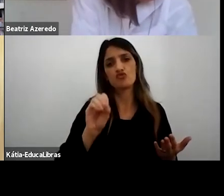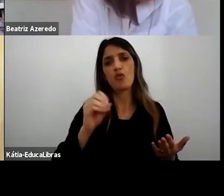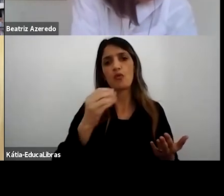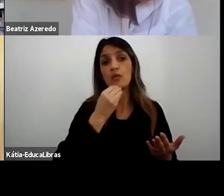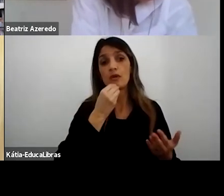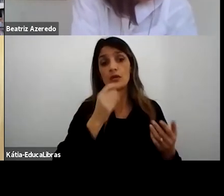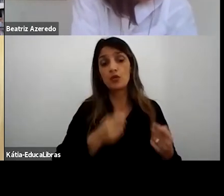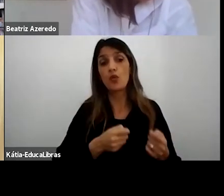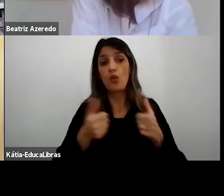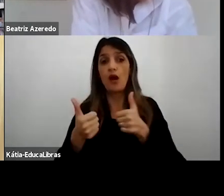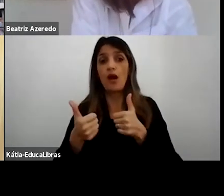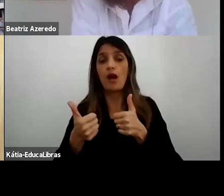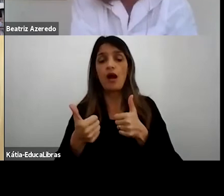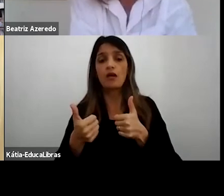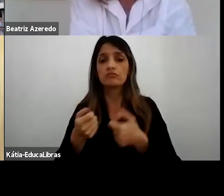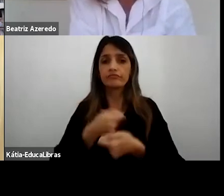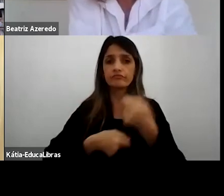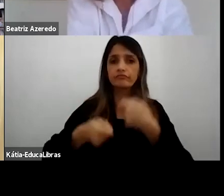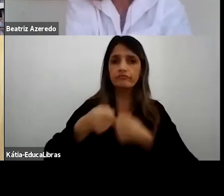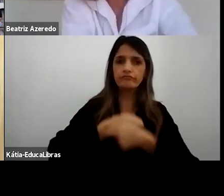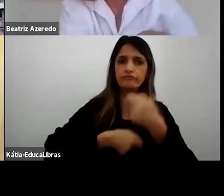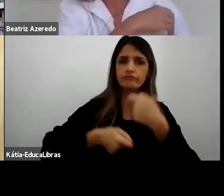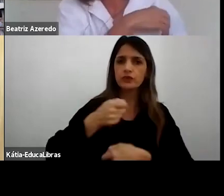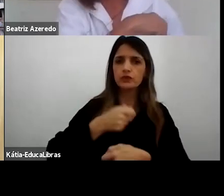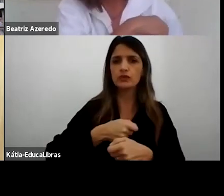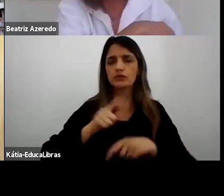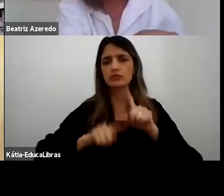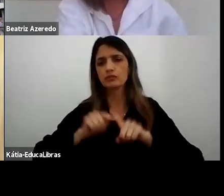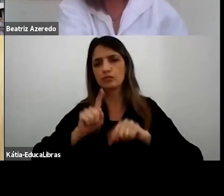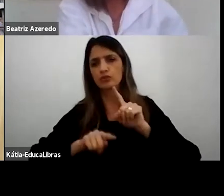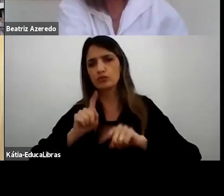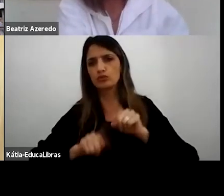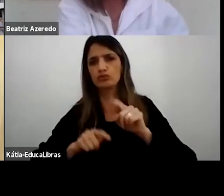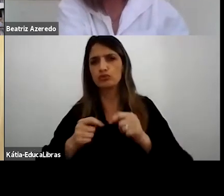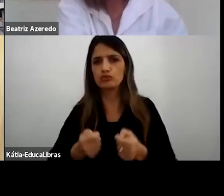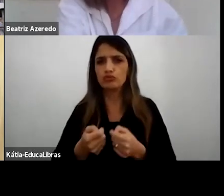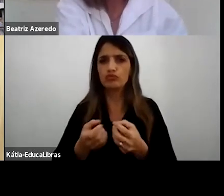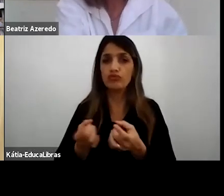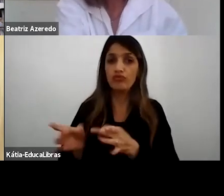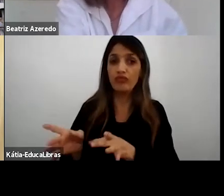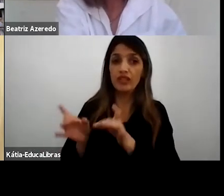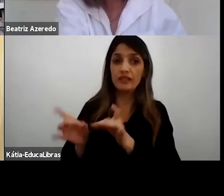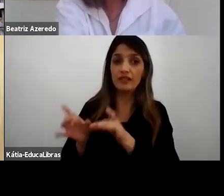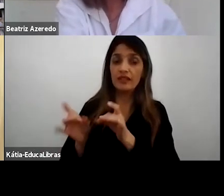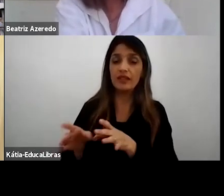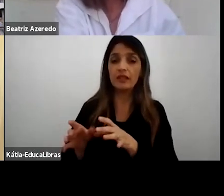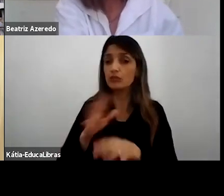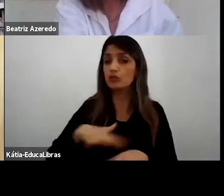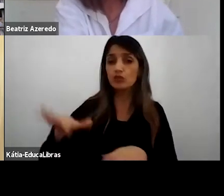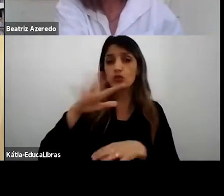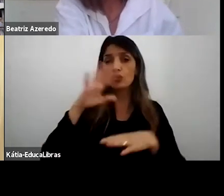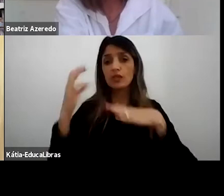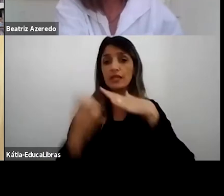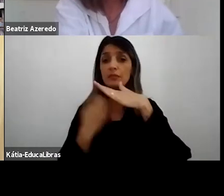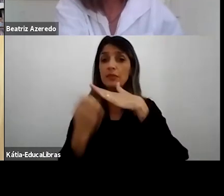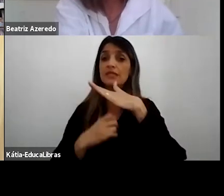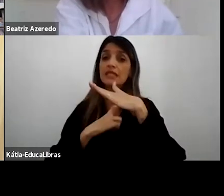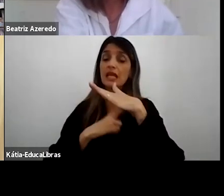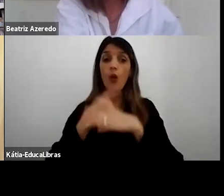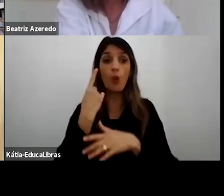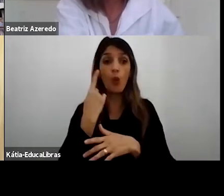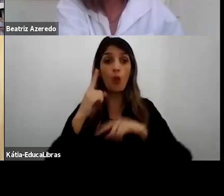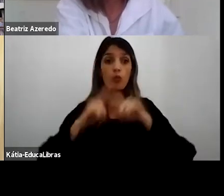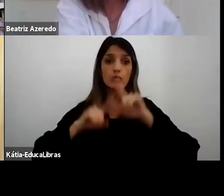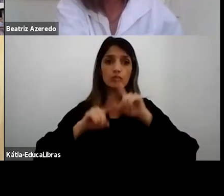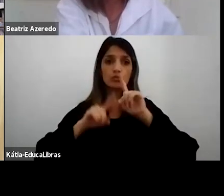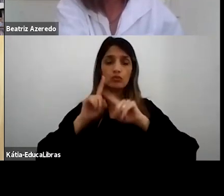o seu troco, seja comprando um produto social, seja doando no caixa, que toda empresa tenha no seu portfólio, né, de um produto com renda revertida